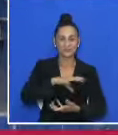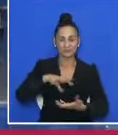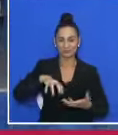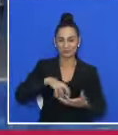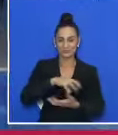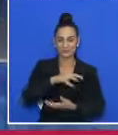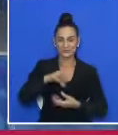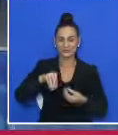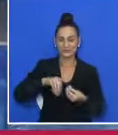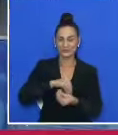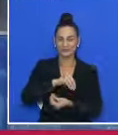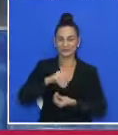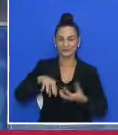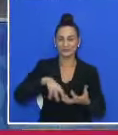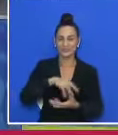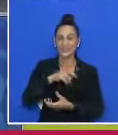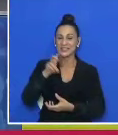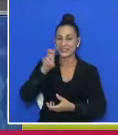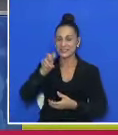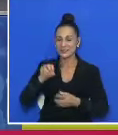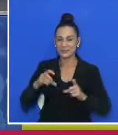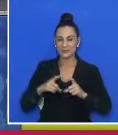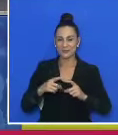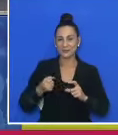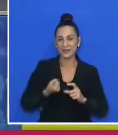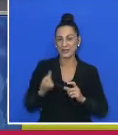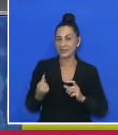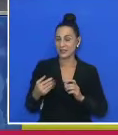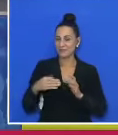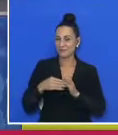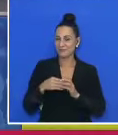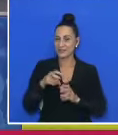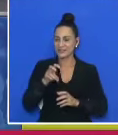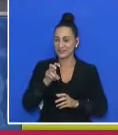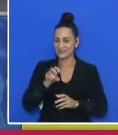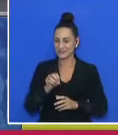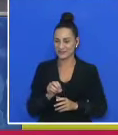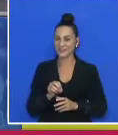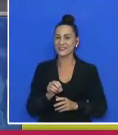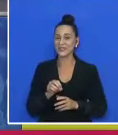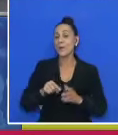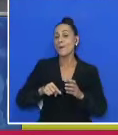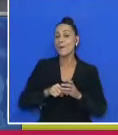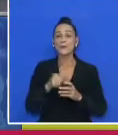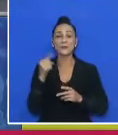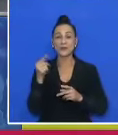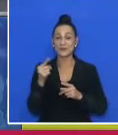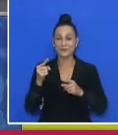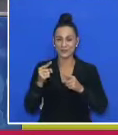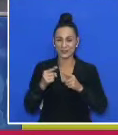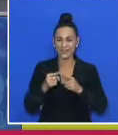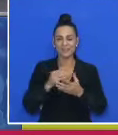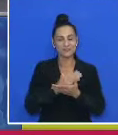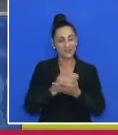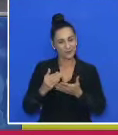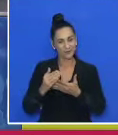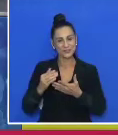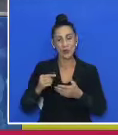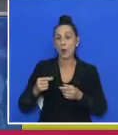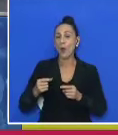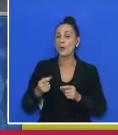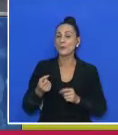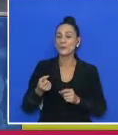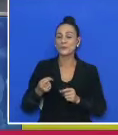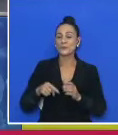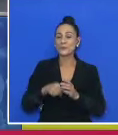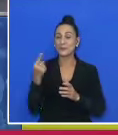Globo carregado, embaralhando 50 bolas numeradas de 01 a 50. O primeiro sorteio da dupla Sena já começou, o primeiro número